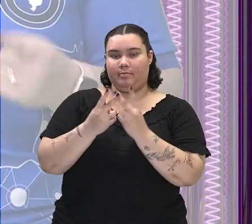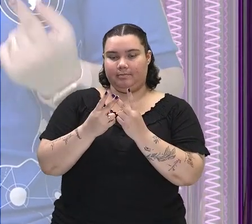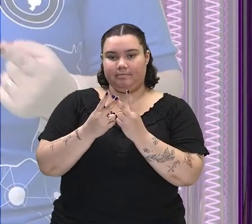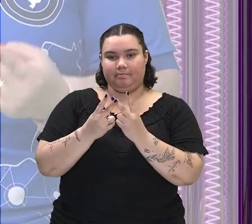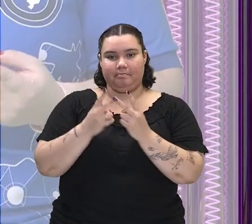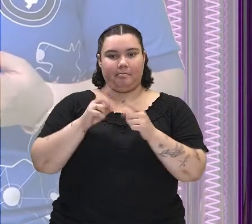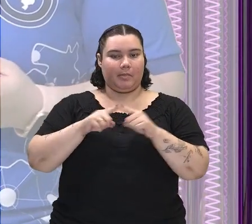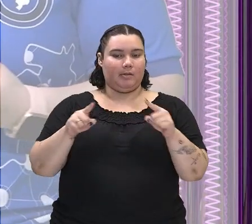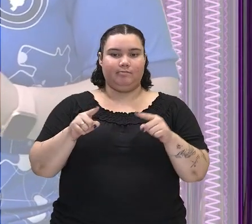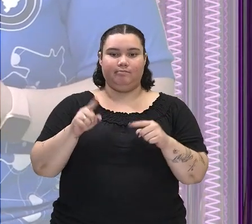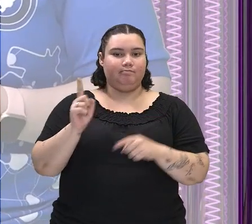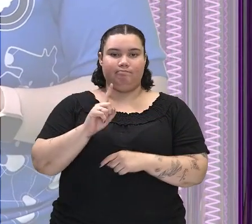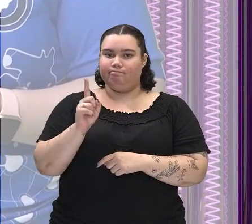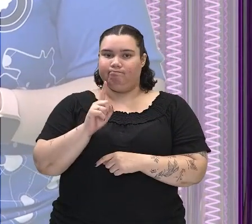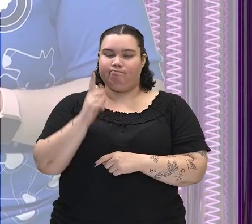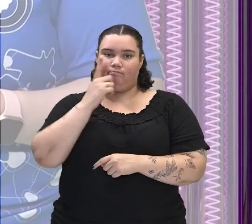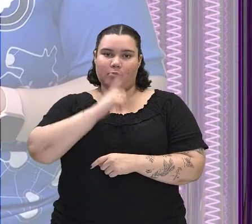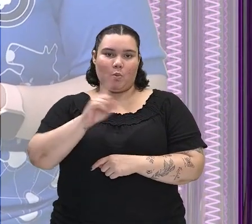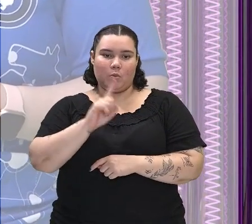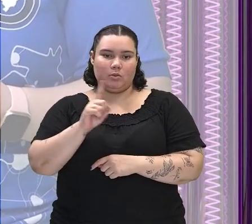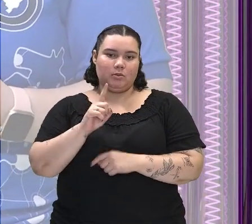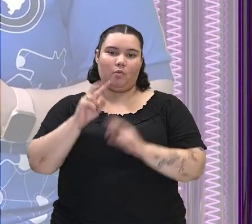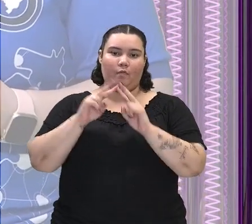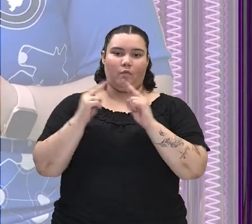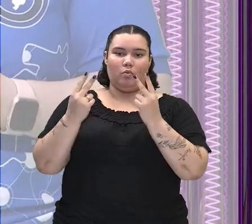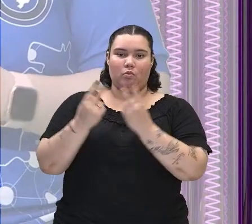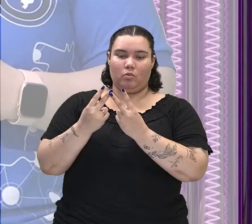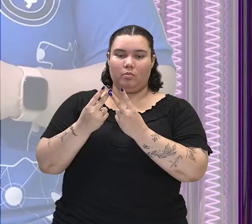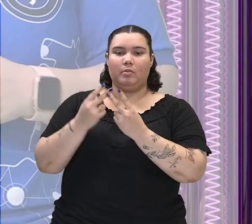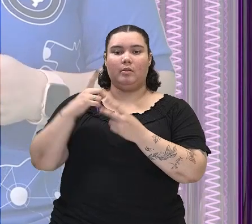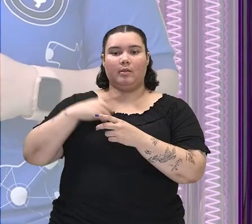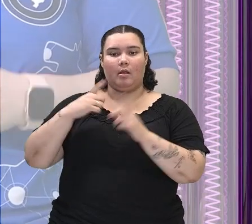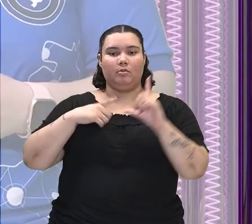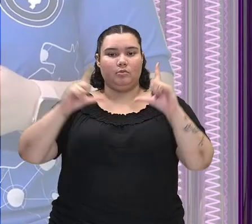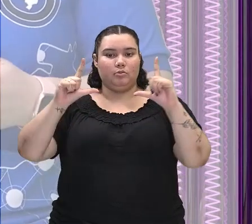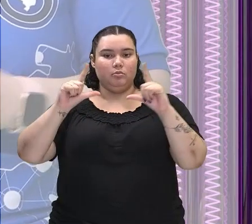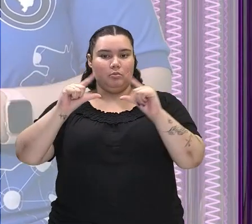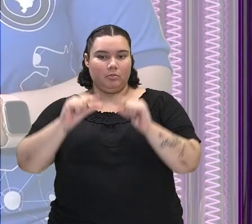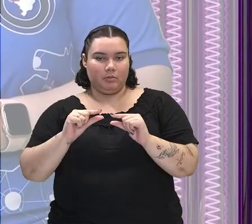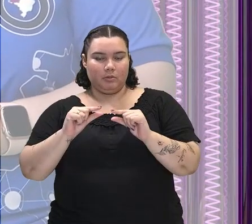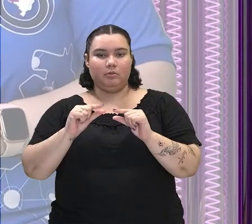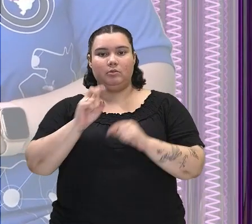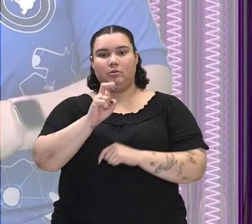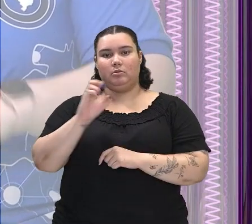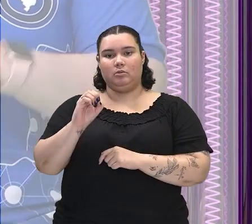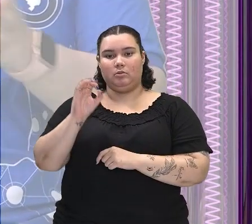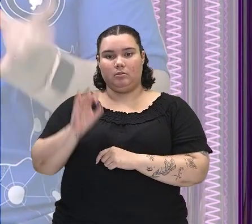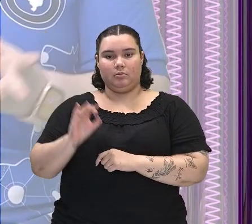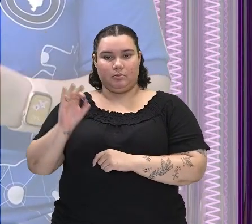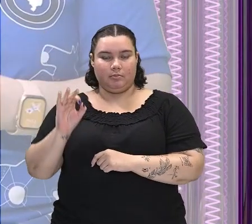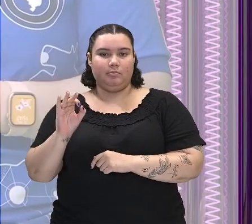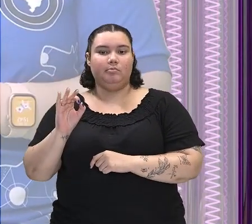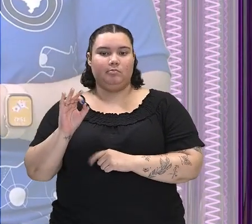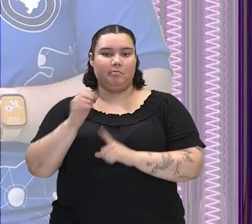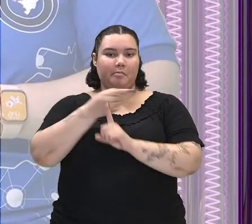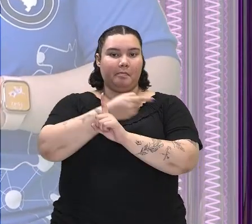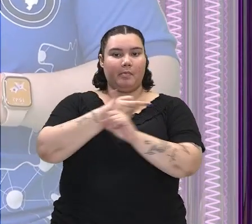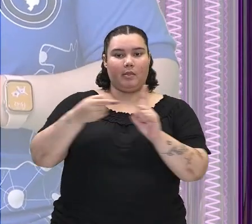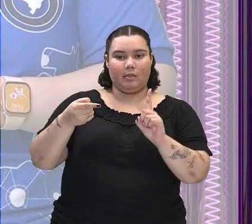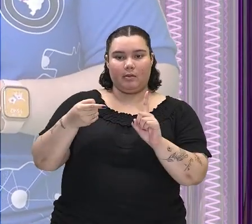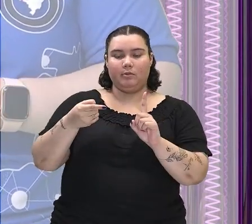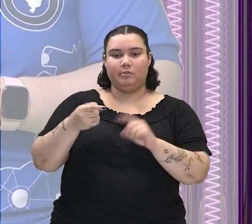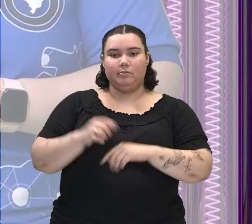volume. Mas vejam, não vai continuar o mesmo volume. Se você fizer isso, você vai reduzir o volume desse recipiente, desse